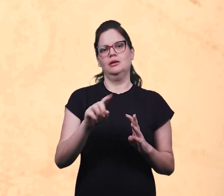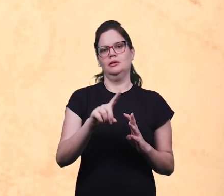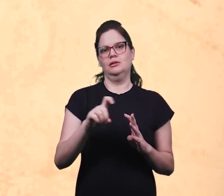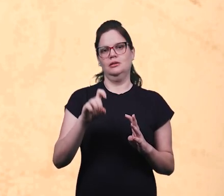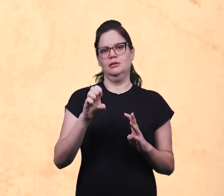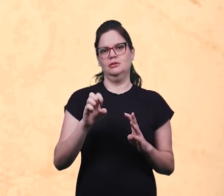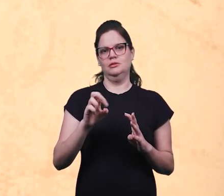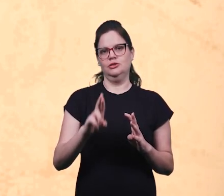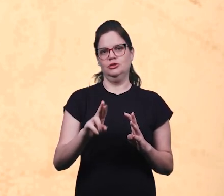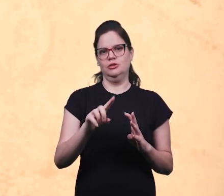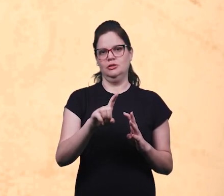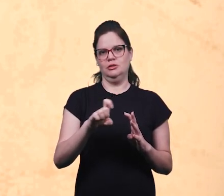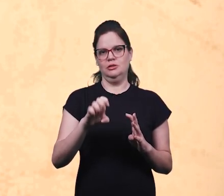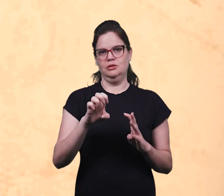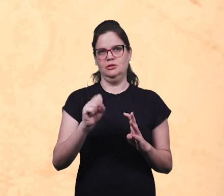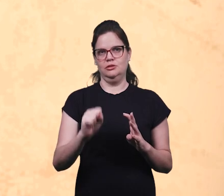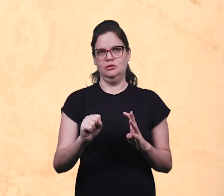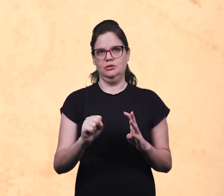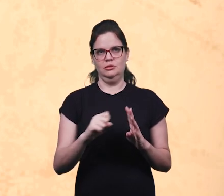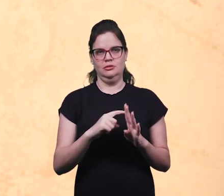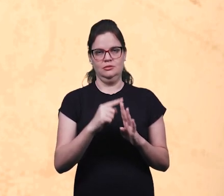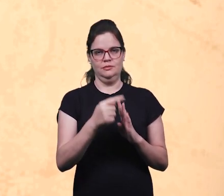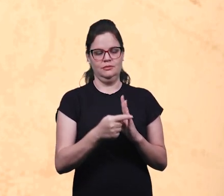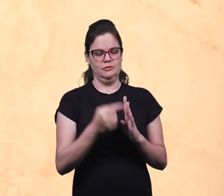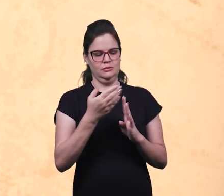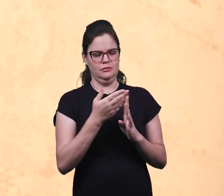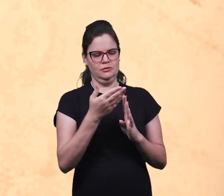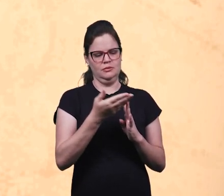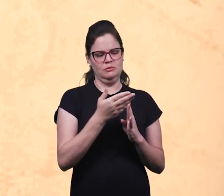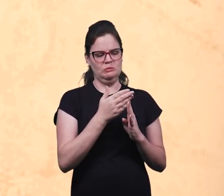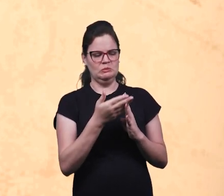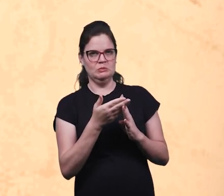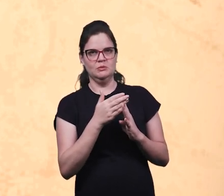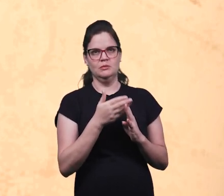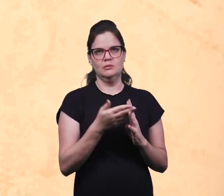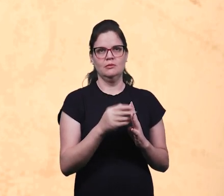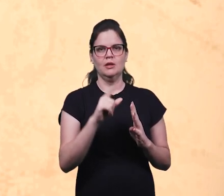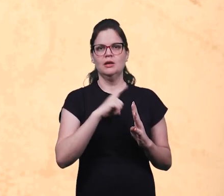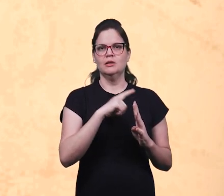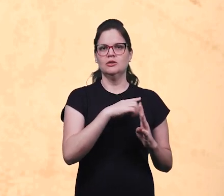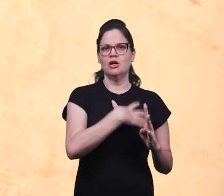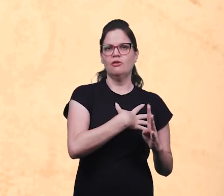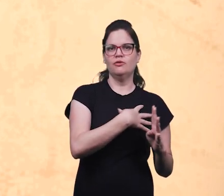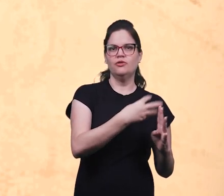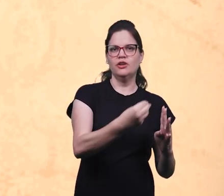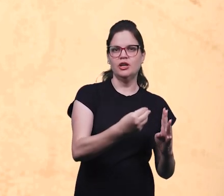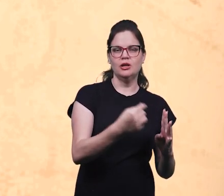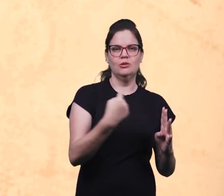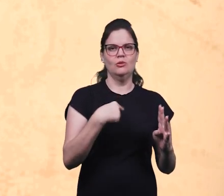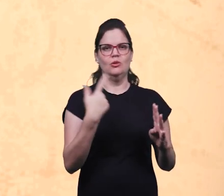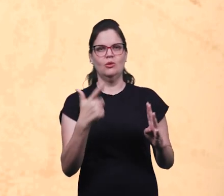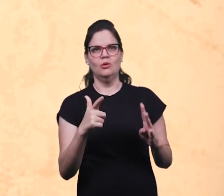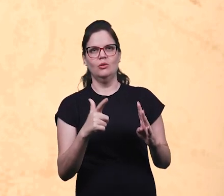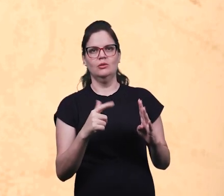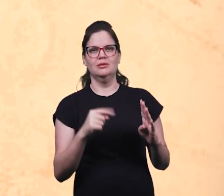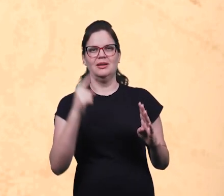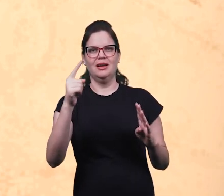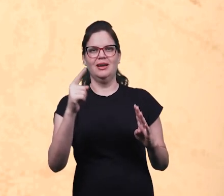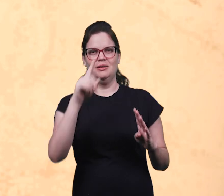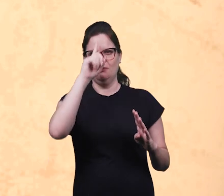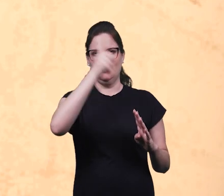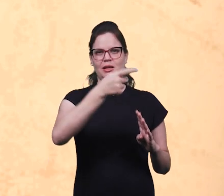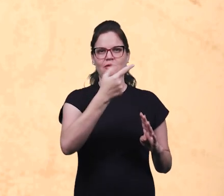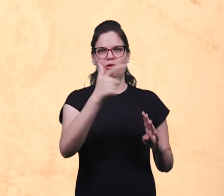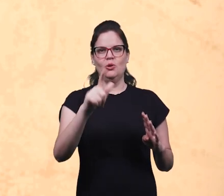Artaxerxes. Eu não vou nem falar, já falando, que entre eles aí parece que tinha um filho que era o mesmo nome do